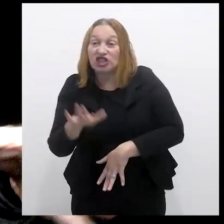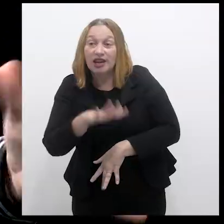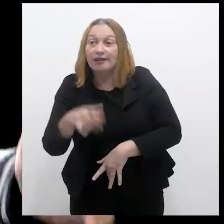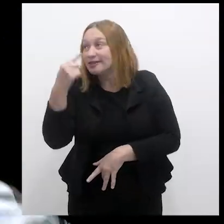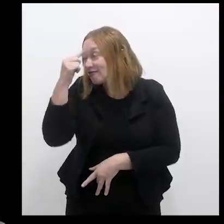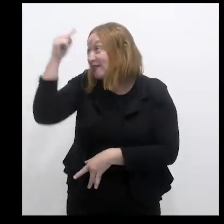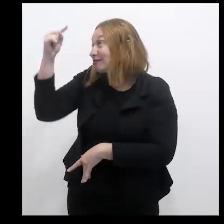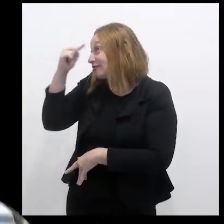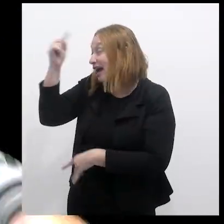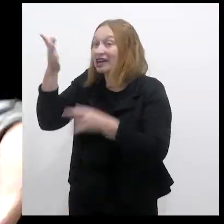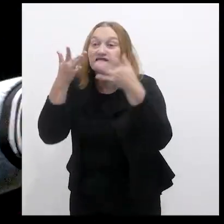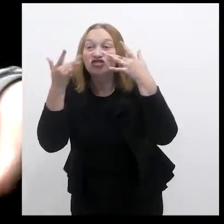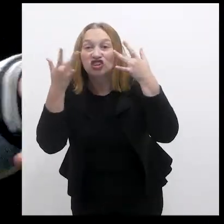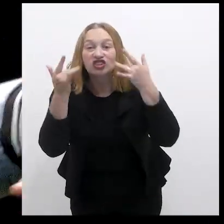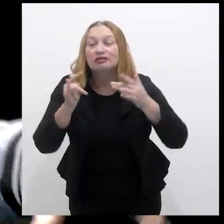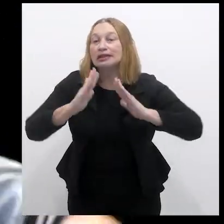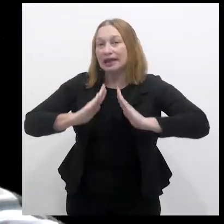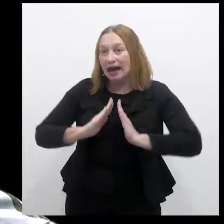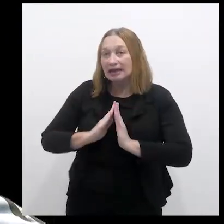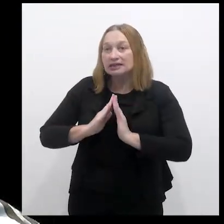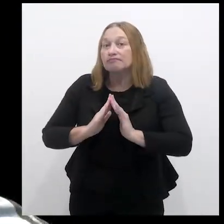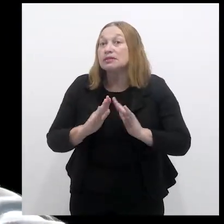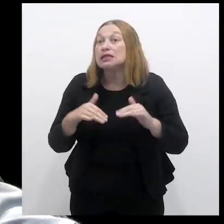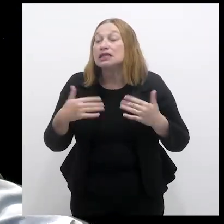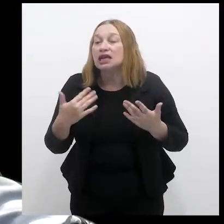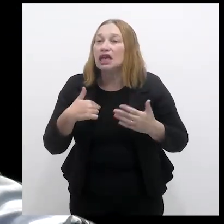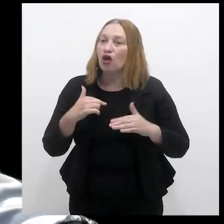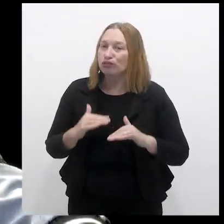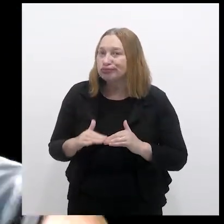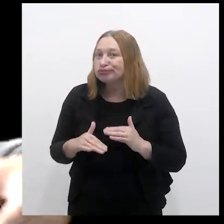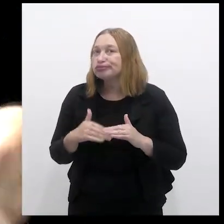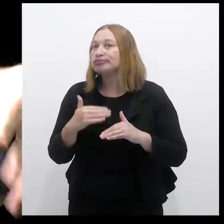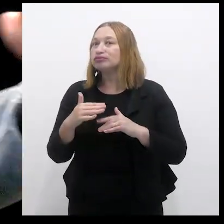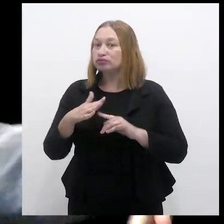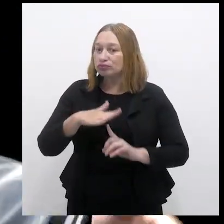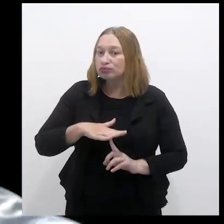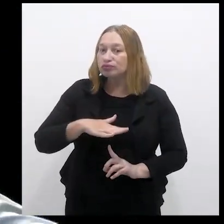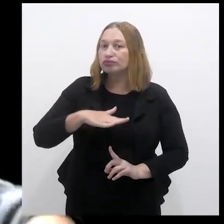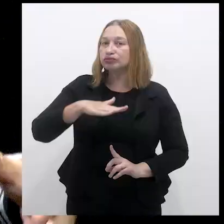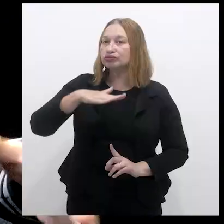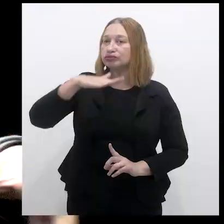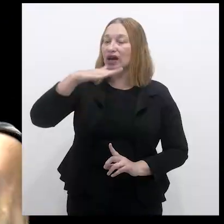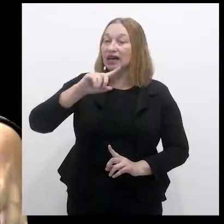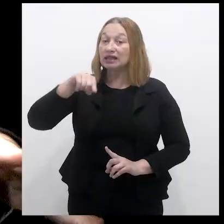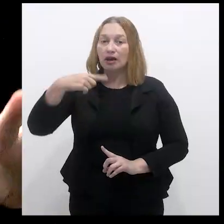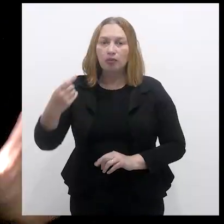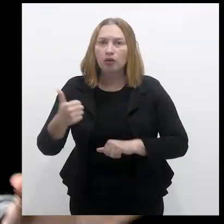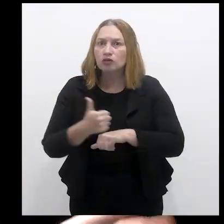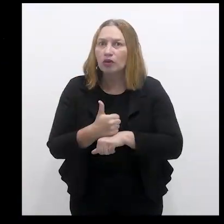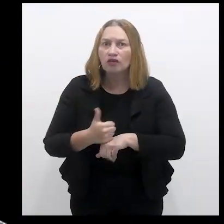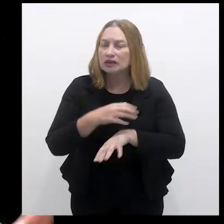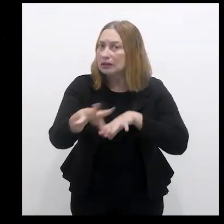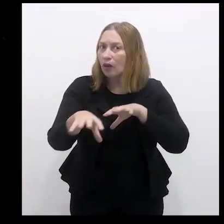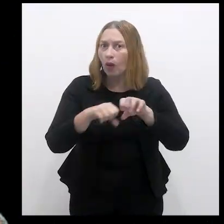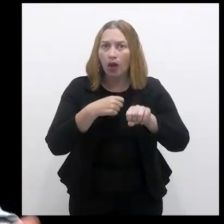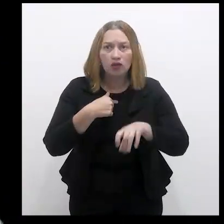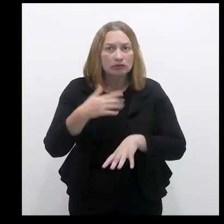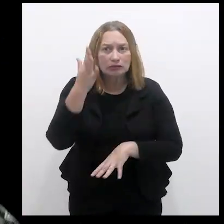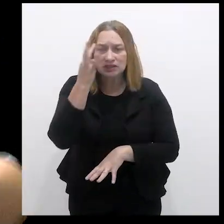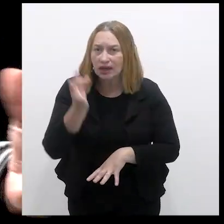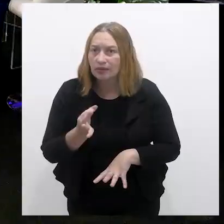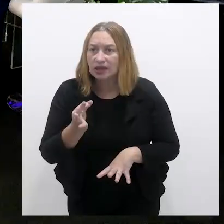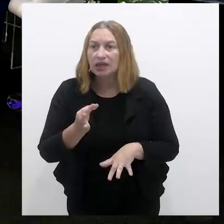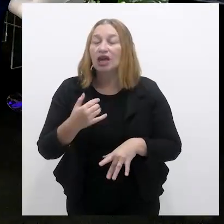brincar de teatrinho em casa, assim. E aí eu fui ficando mais velho e isso começou a meio que virar profissão sem eu